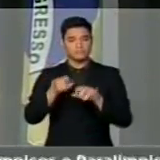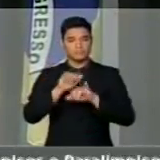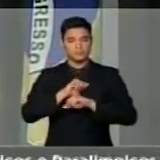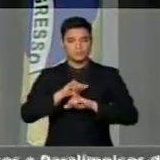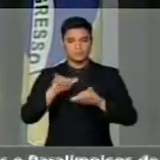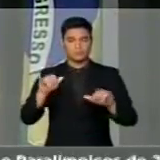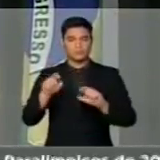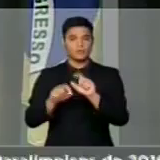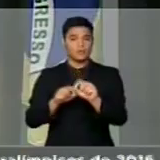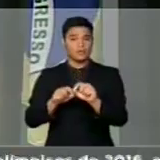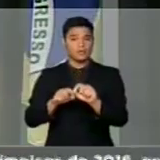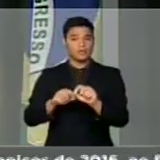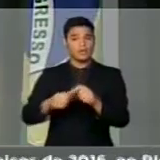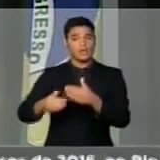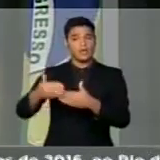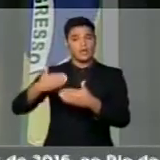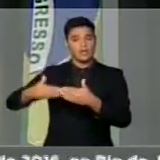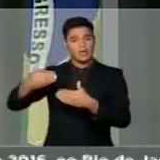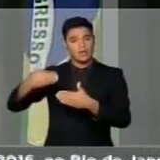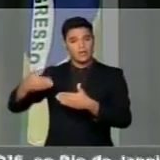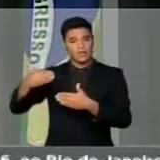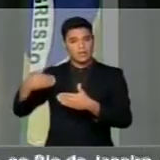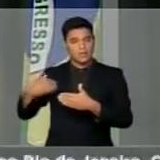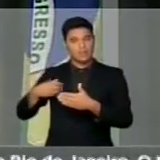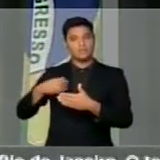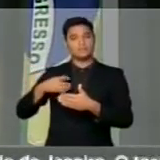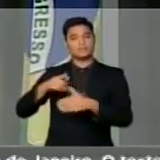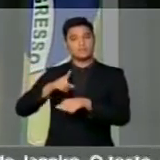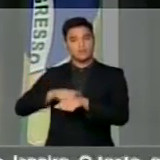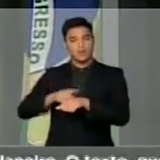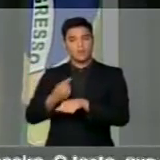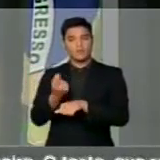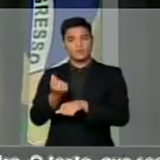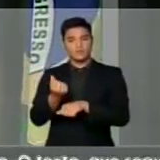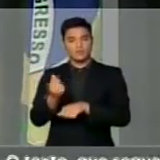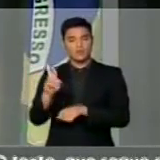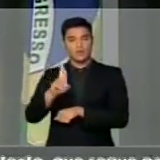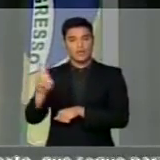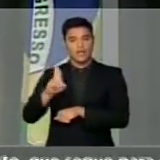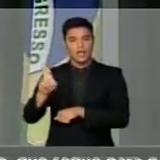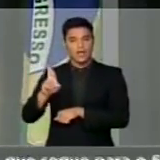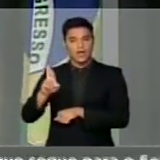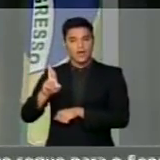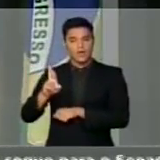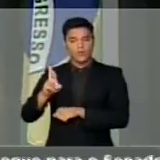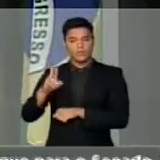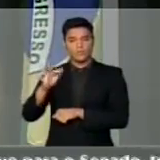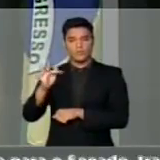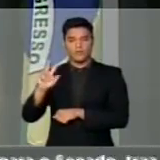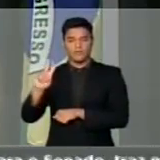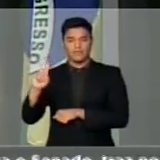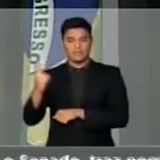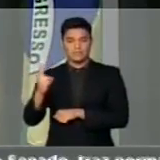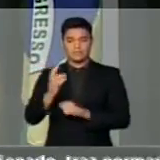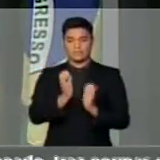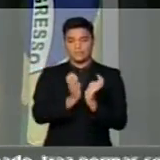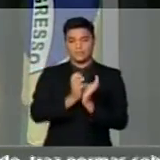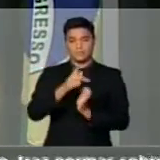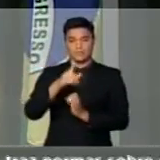nos anos do Plano Real de Fernando Henrique Cardoso, o PT nunca colaborou com